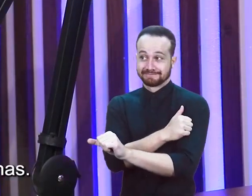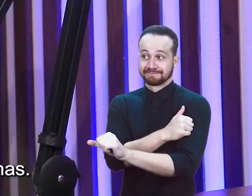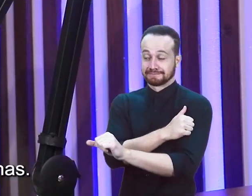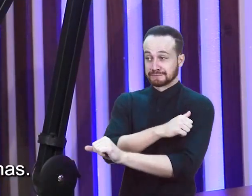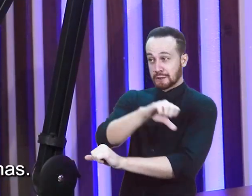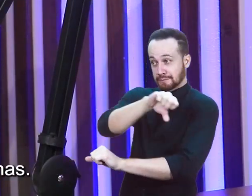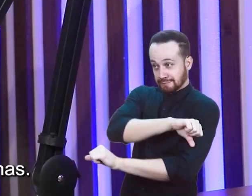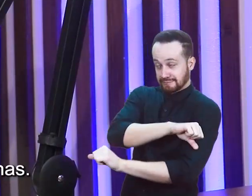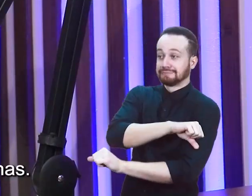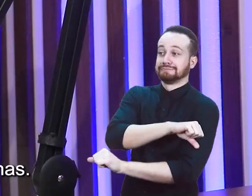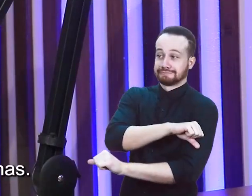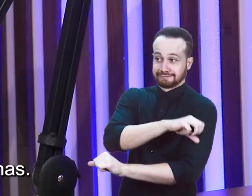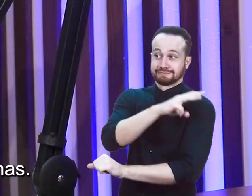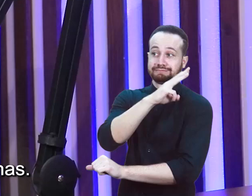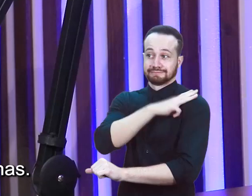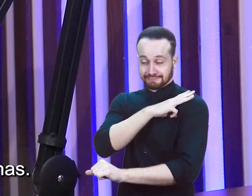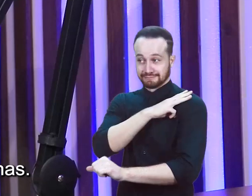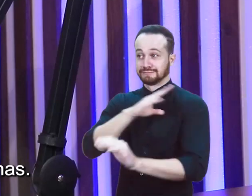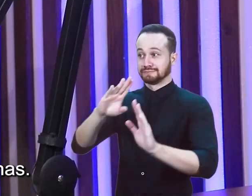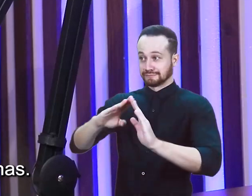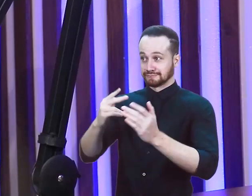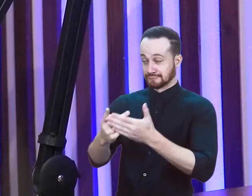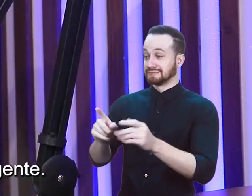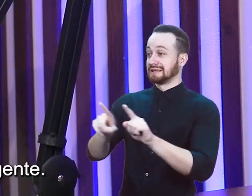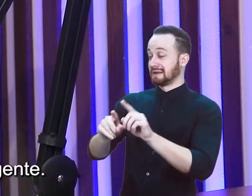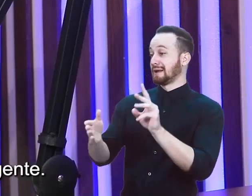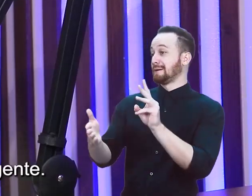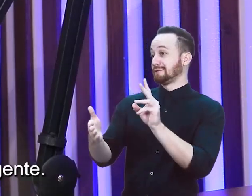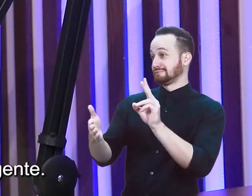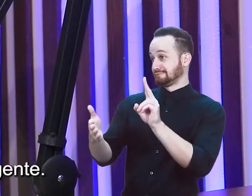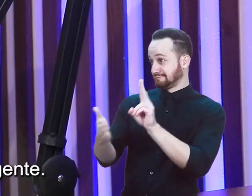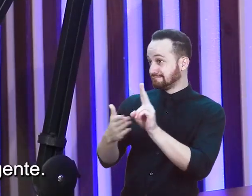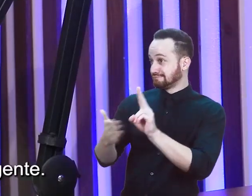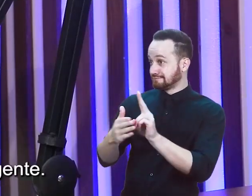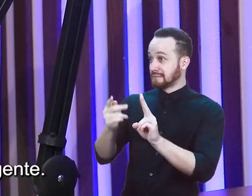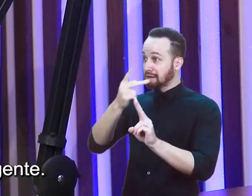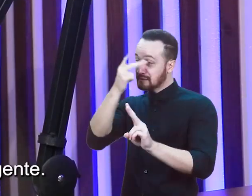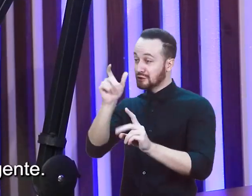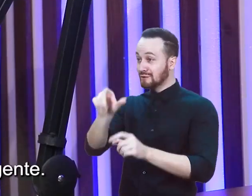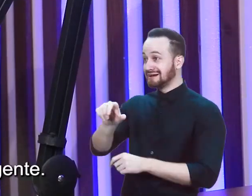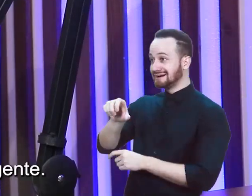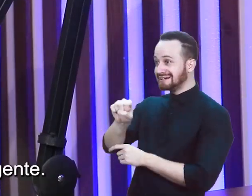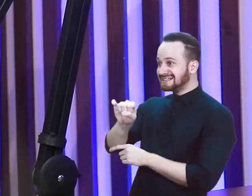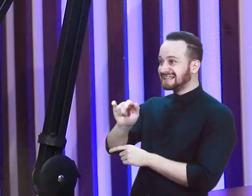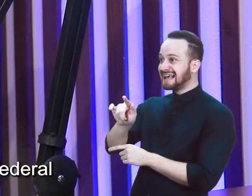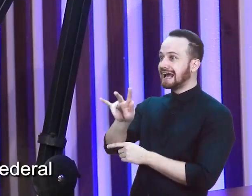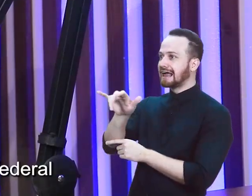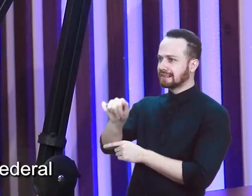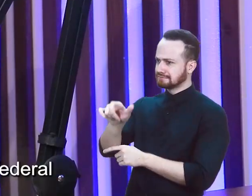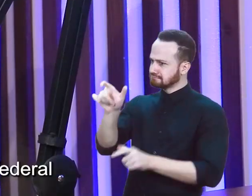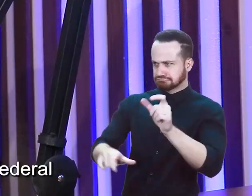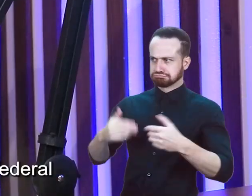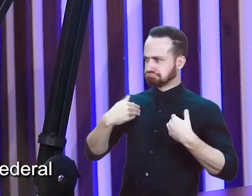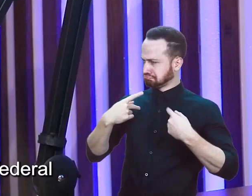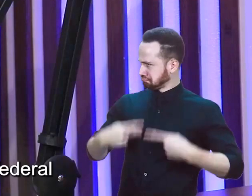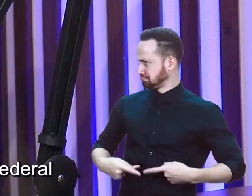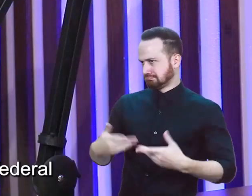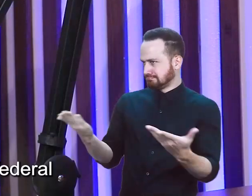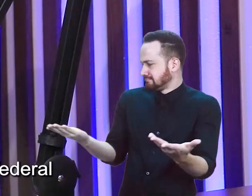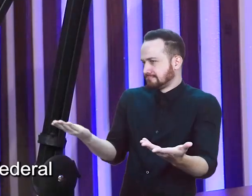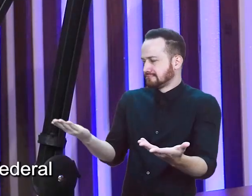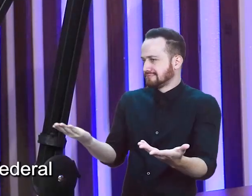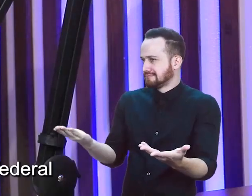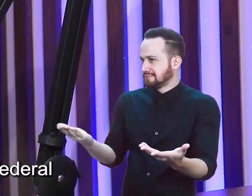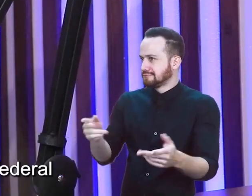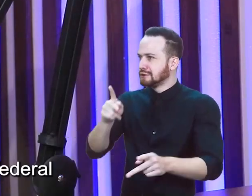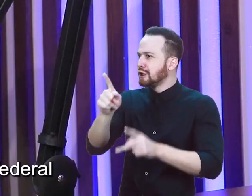médio público, também para os povos indígenas, ciganos também. As cotas é para gente. Exatamente porque